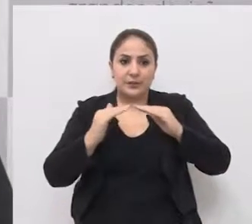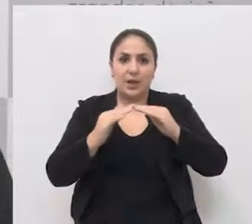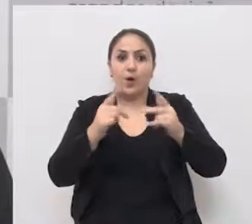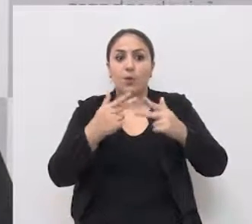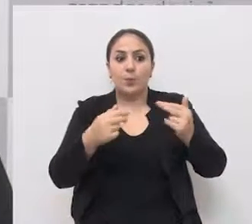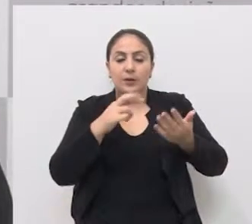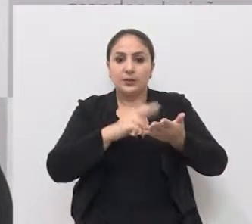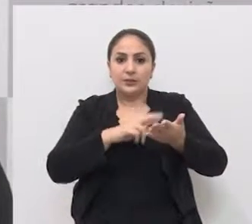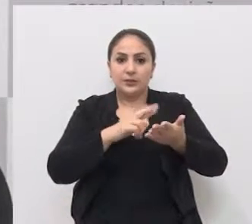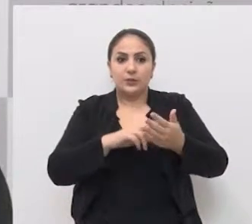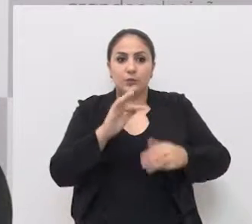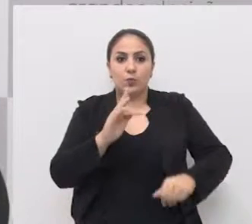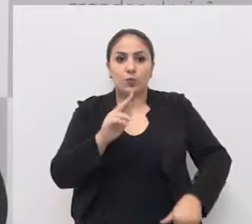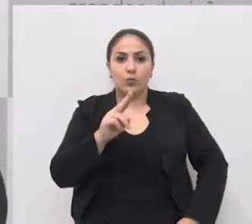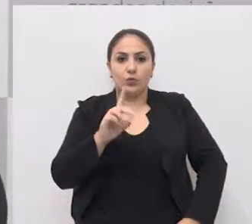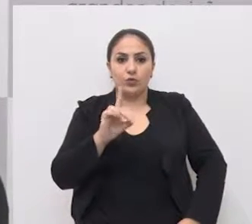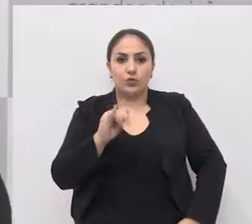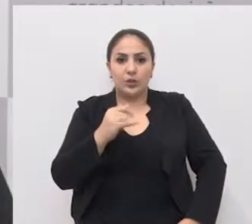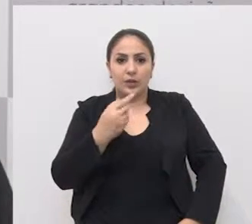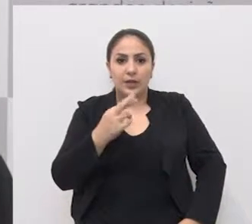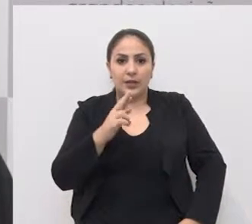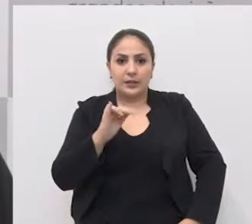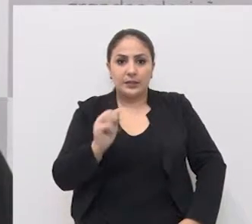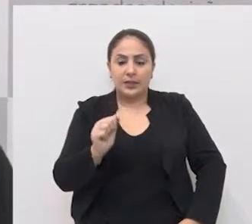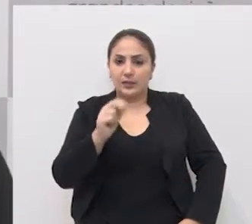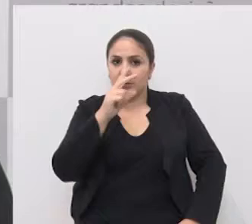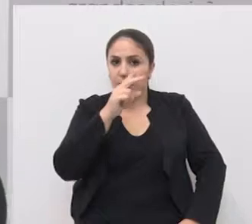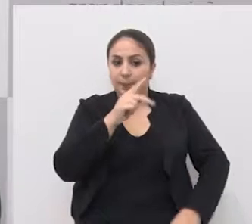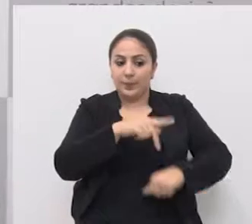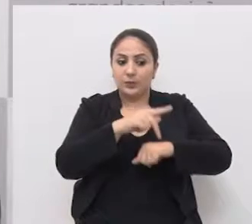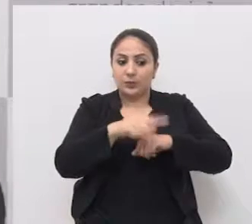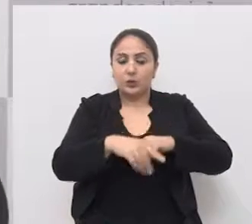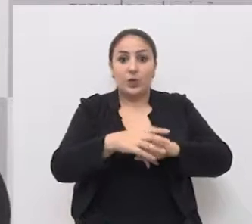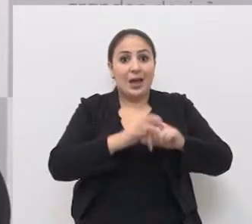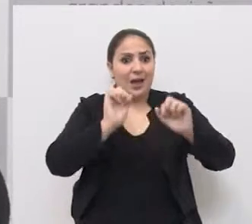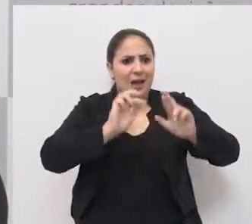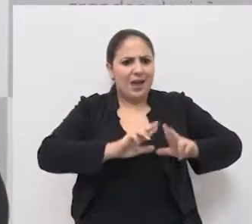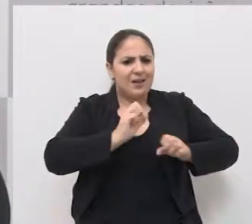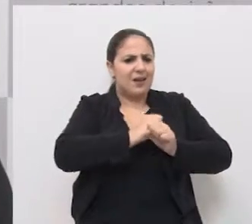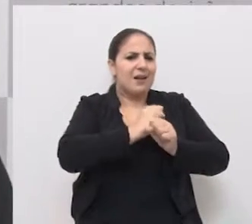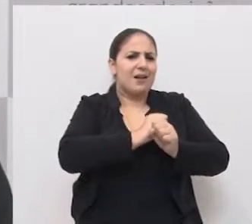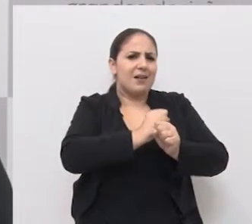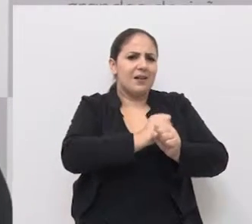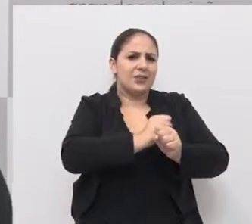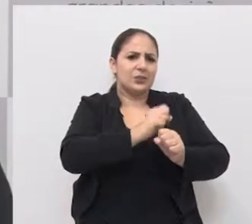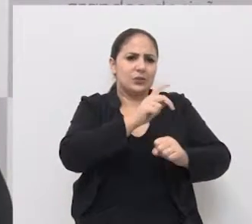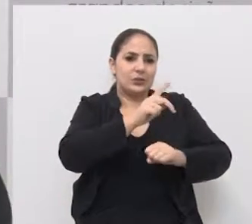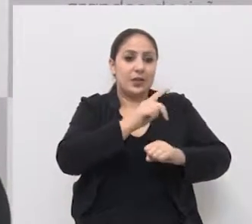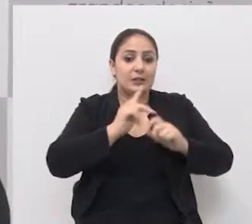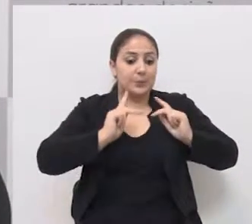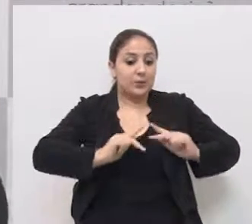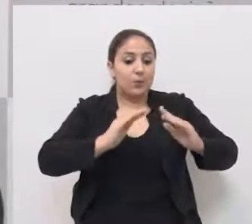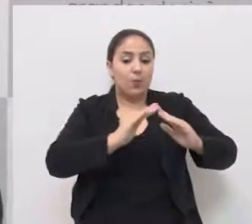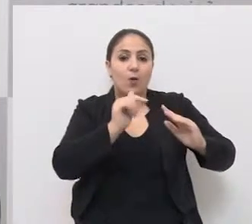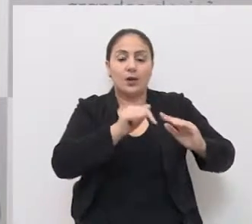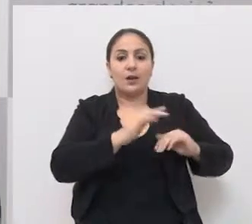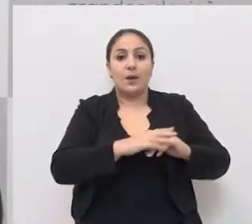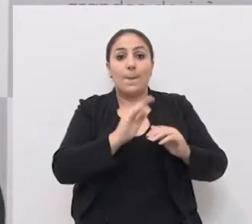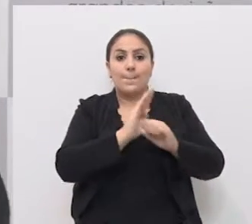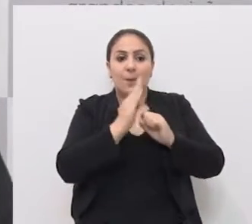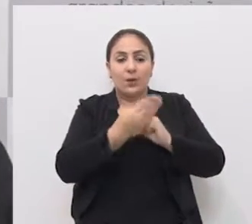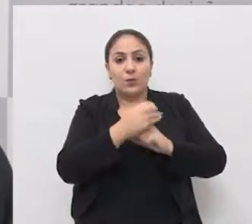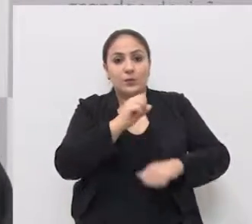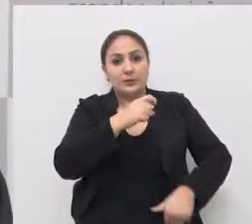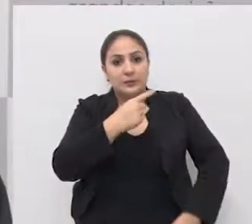Habitação, algumas regularizações fundiárias em Passo Fundo, de áreas consolidadas, áreas que há muito tempo as pessoas já estão em cima, como lá no bairro São